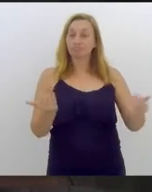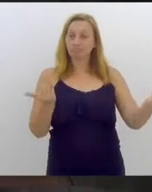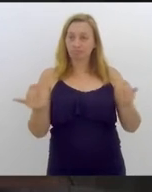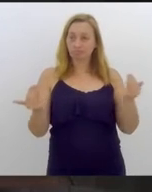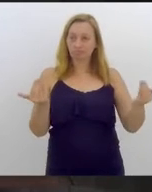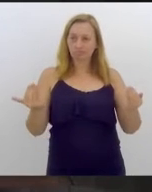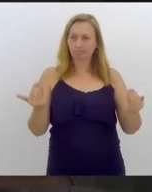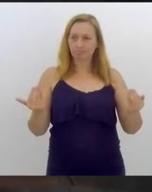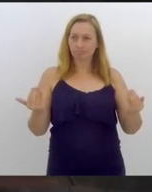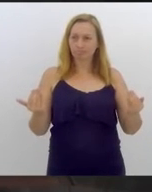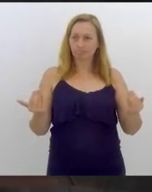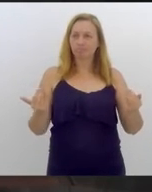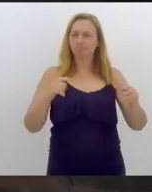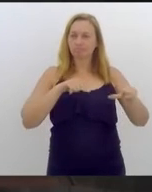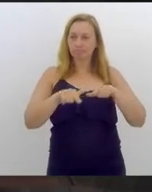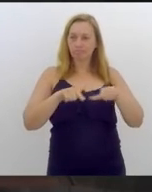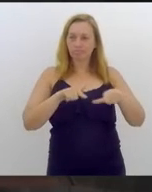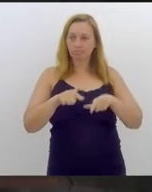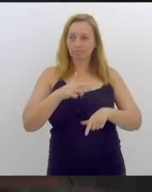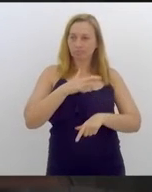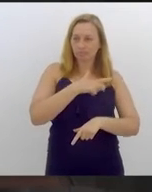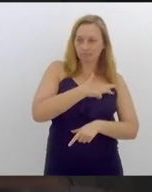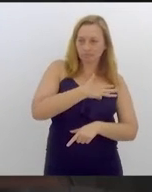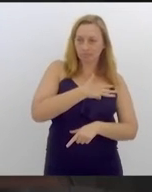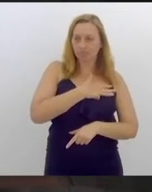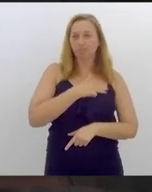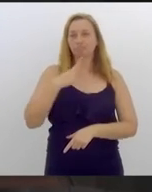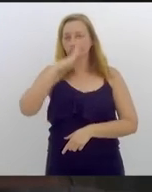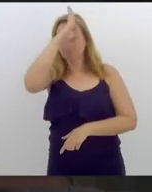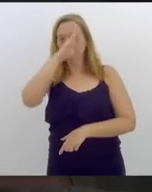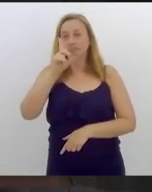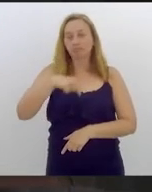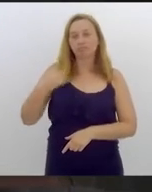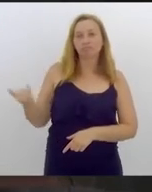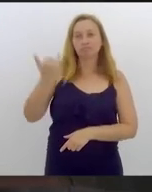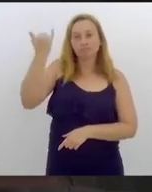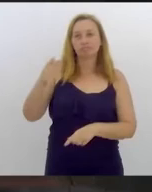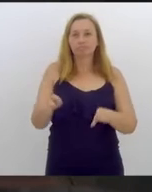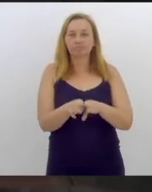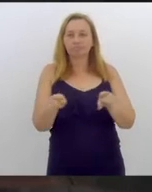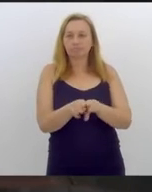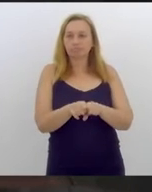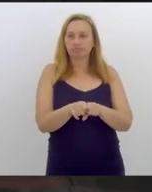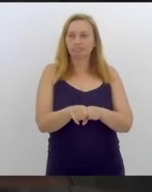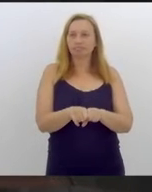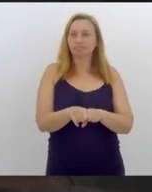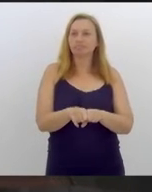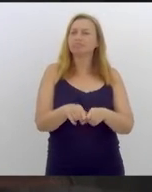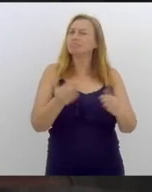os governos né os balanços dos governos acho que é muito importante também comparar